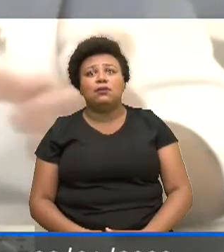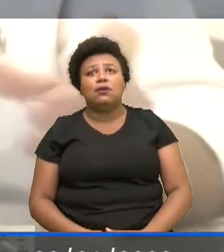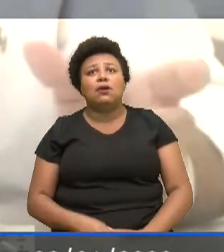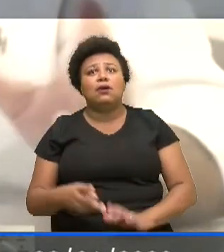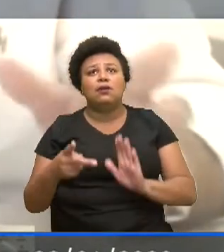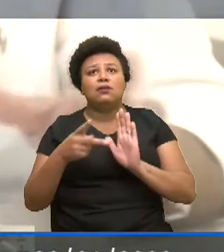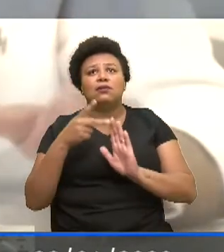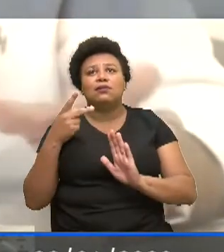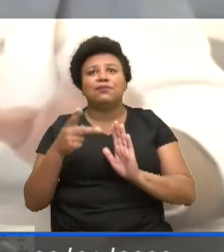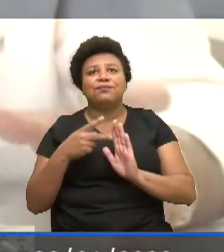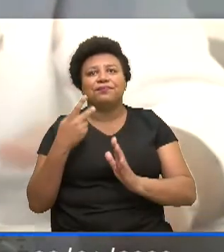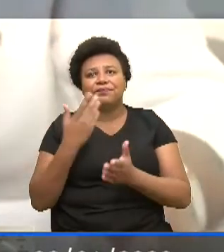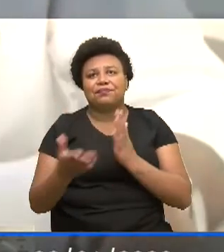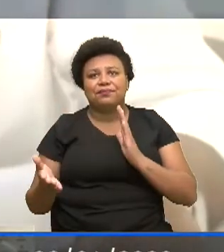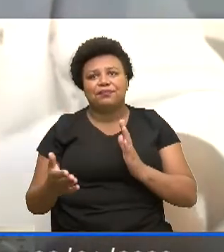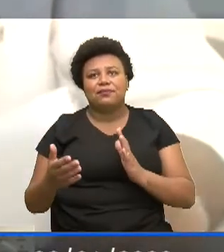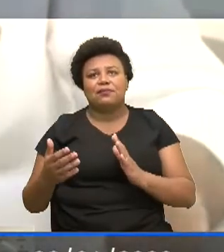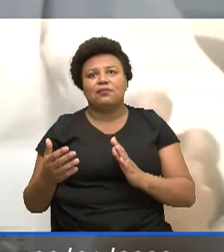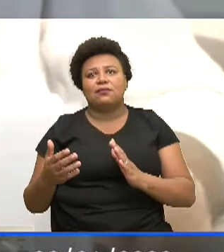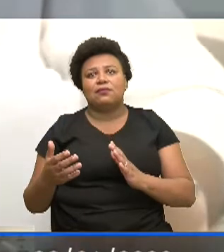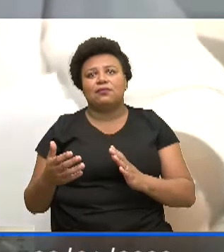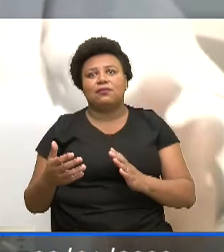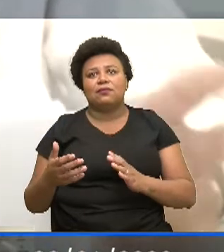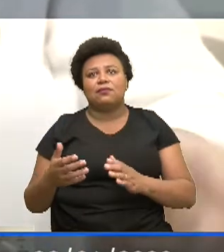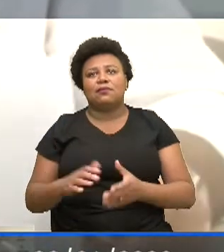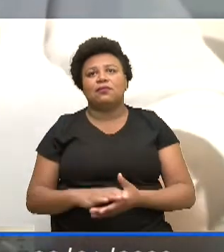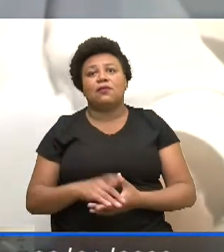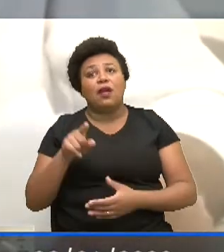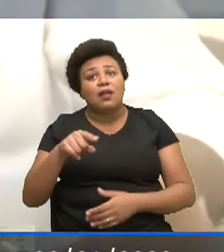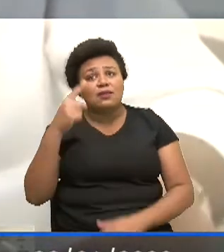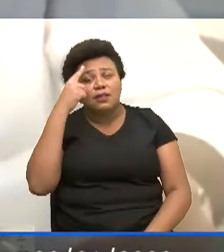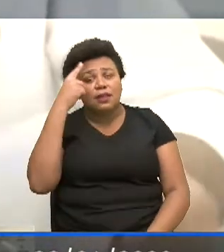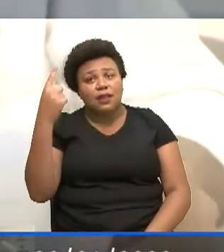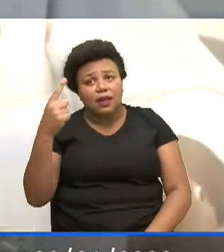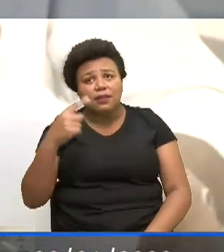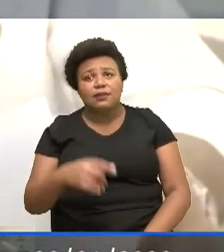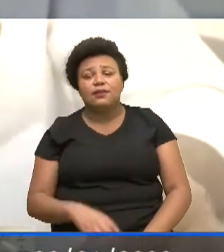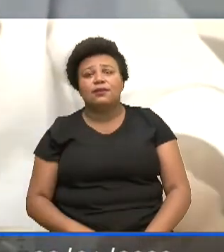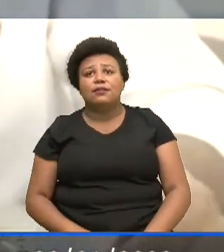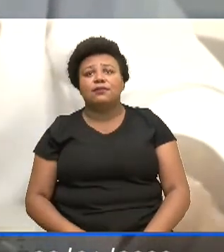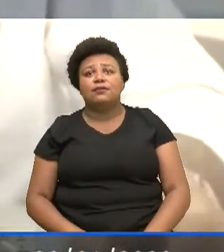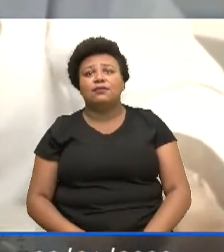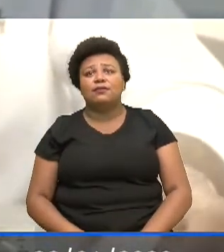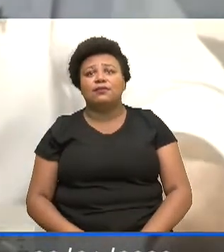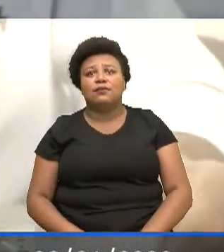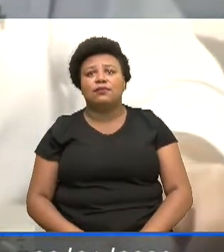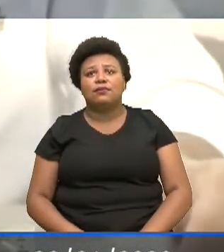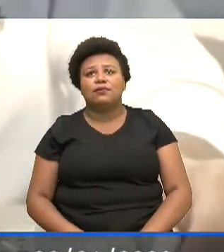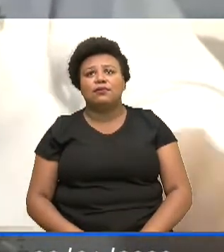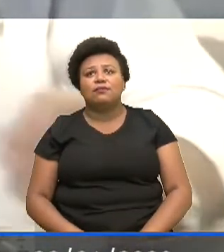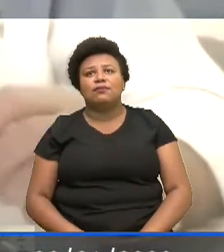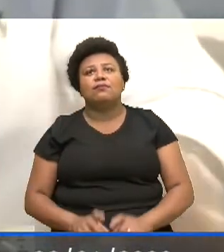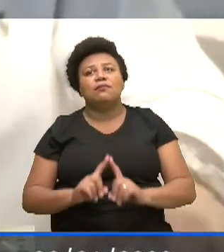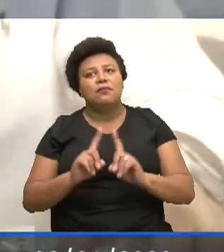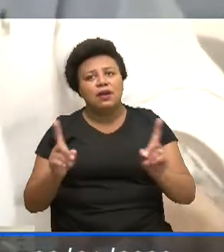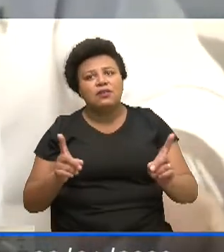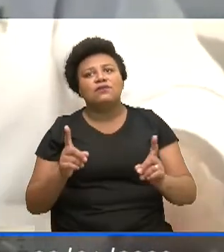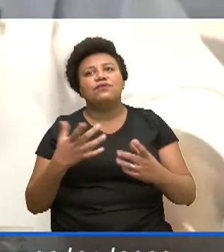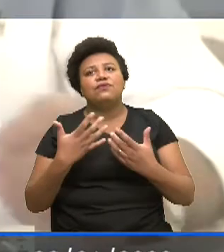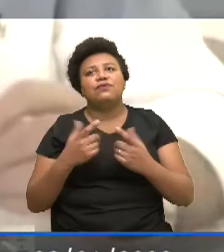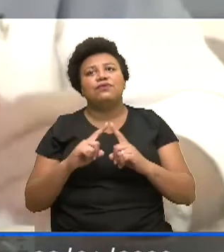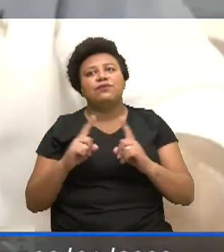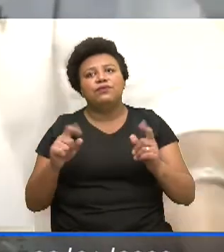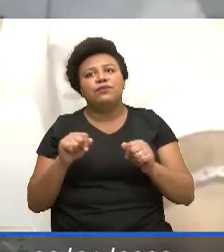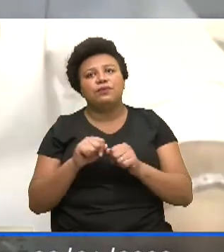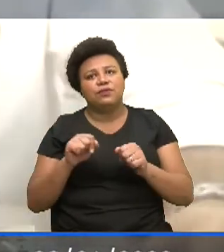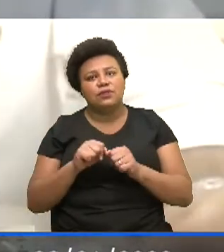portaria não perderia o seu efeito nesse sentido. Essa era a ideia, certo? Mas vamos adotar nesse sentido. Eu